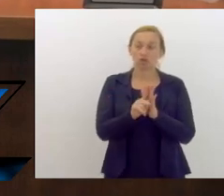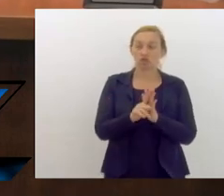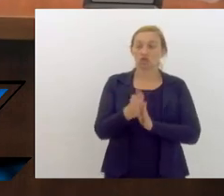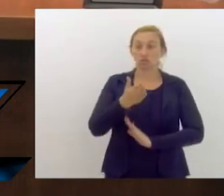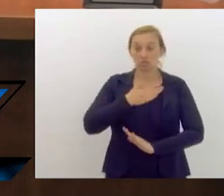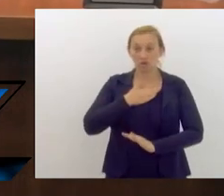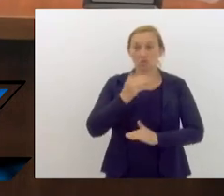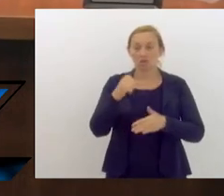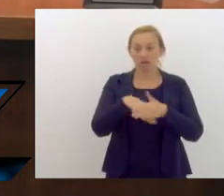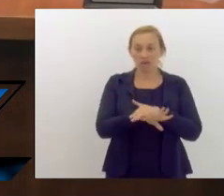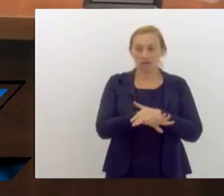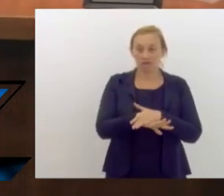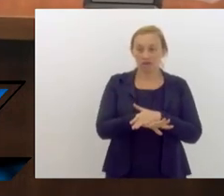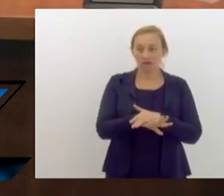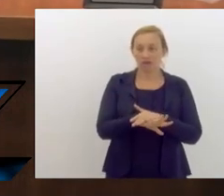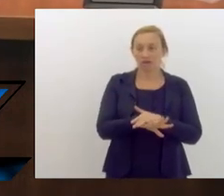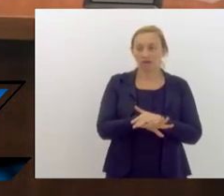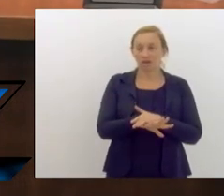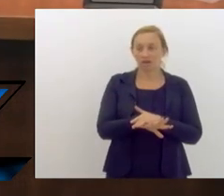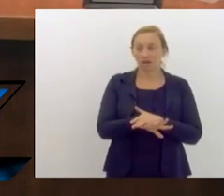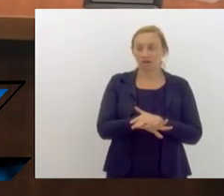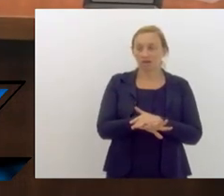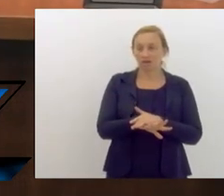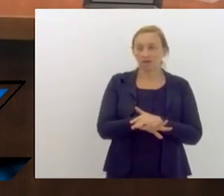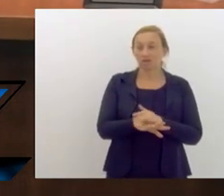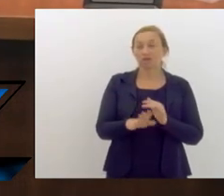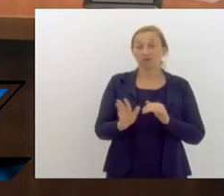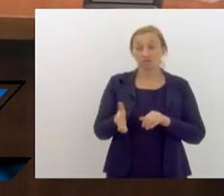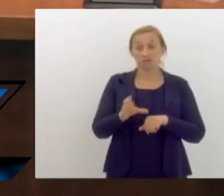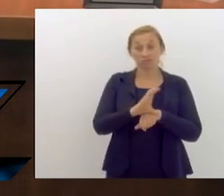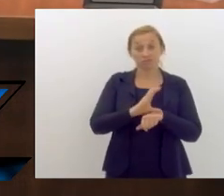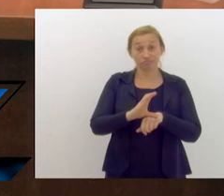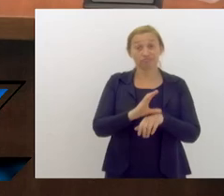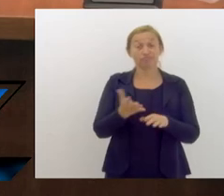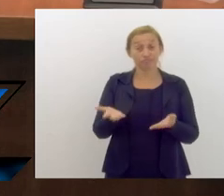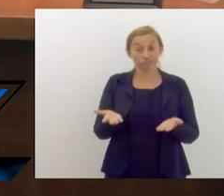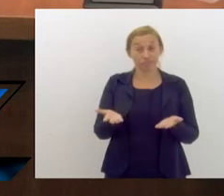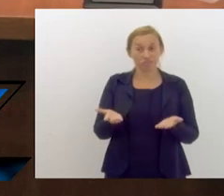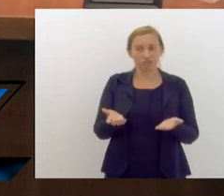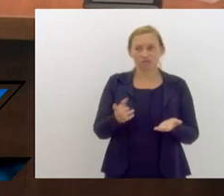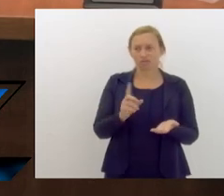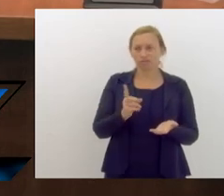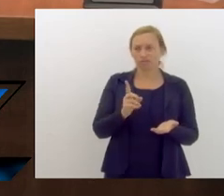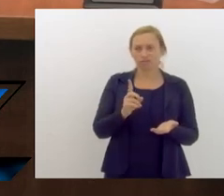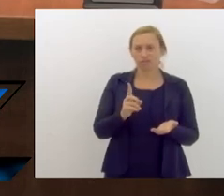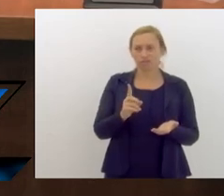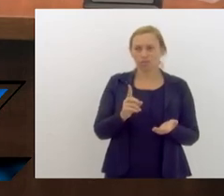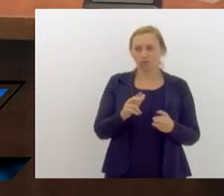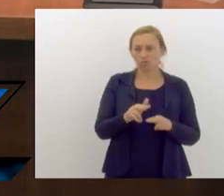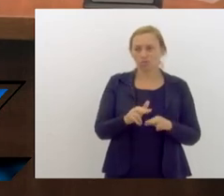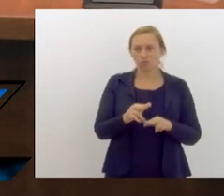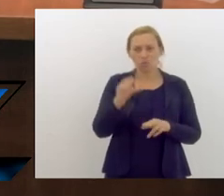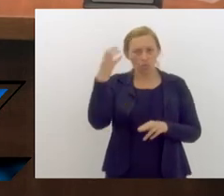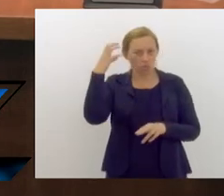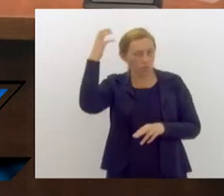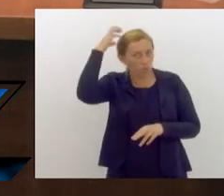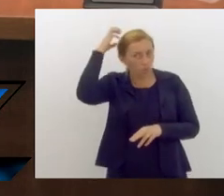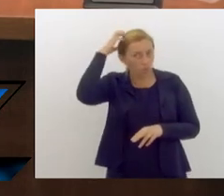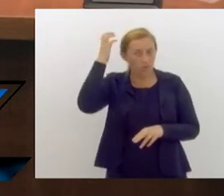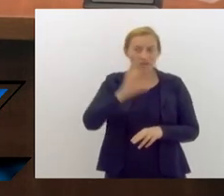em processo que já teve parecer pela constitucionalidade isso não diz respeito a ser CJ o